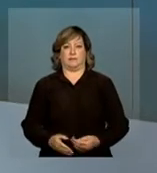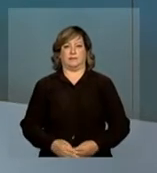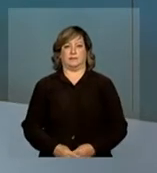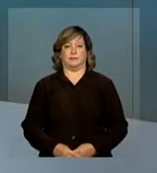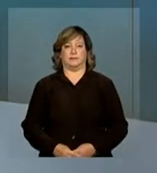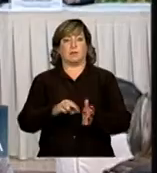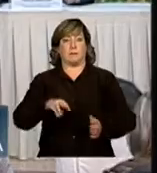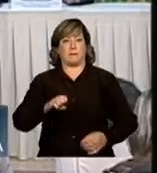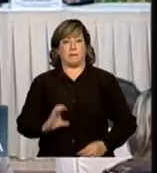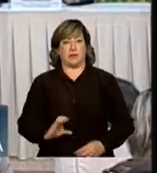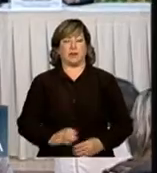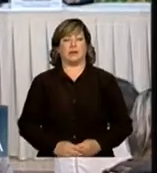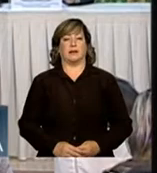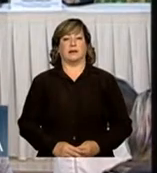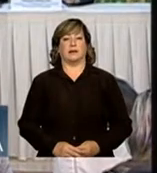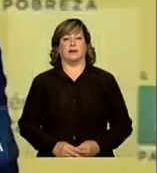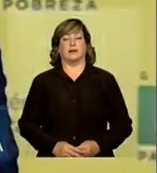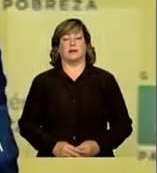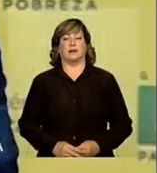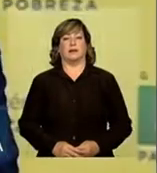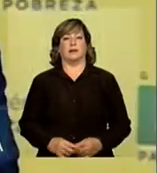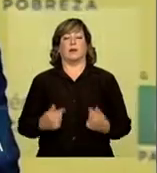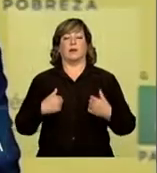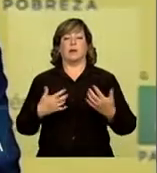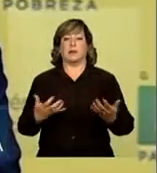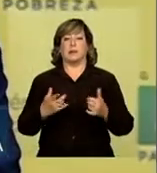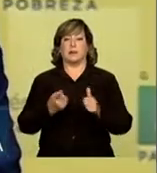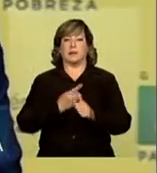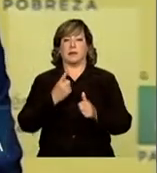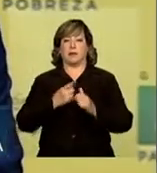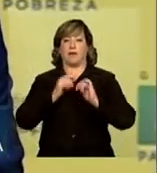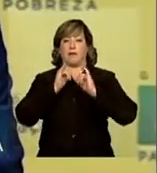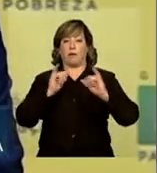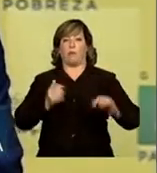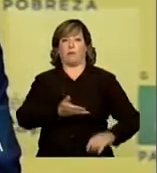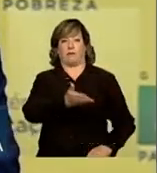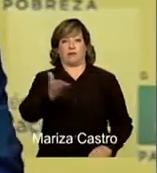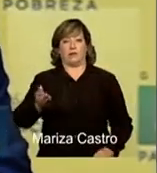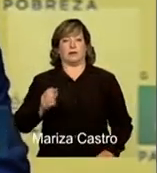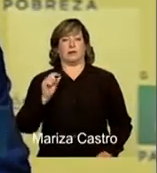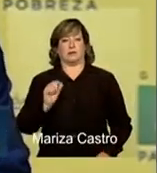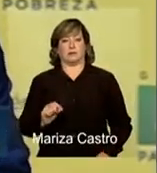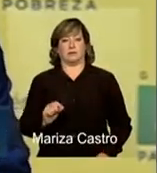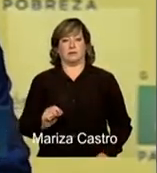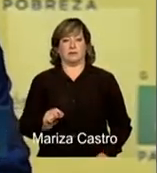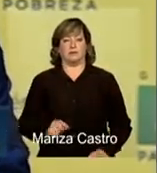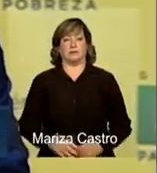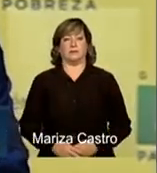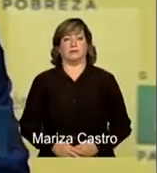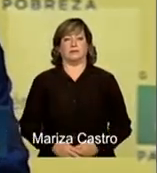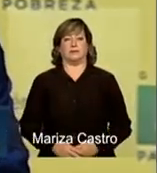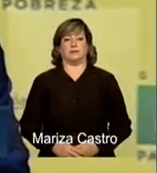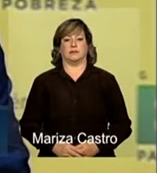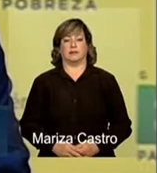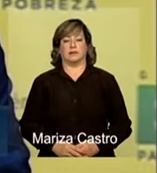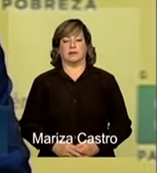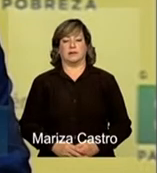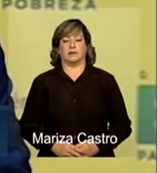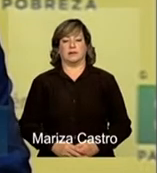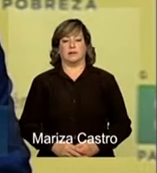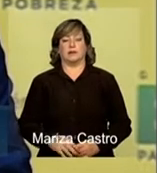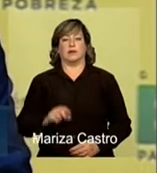Mercadante e eu queria primeiro informar vocês que acessaram o